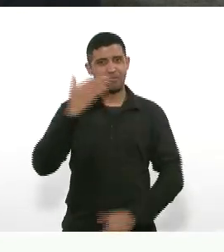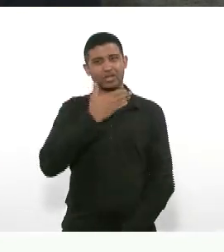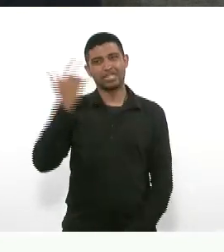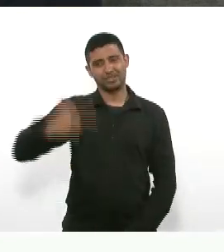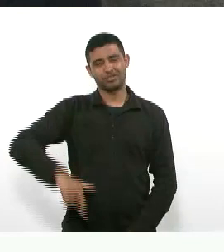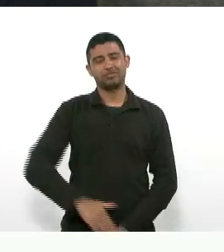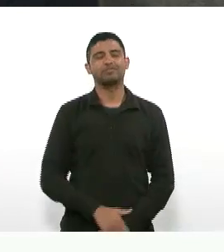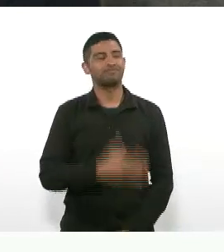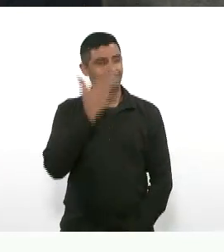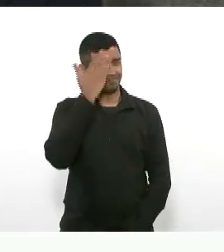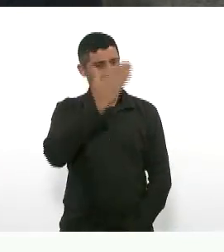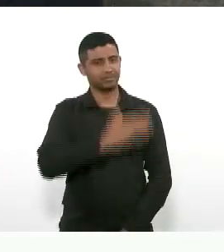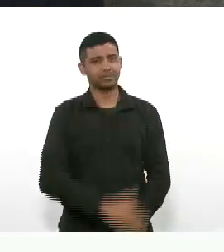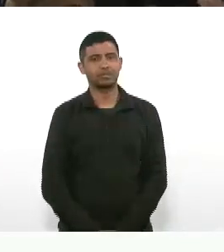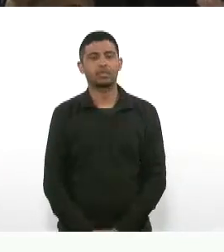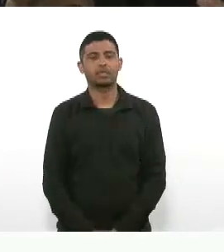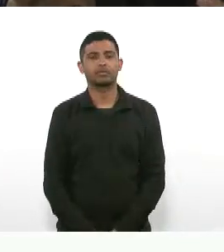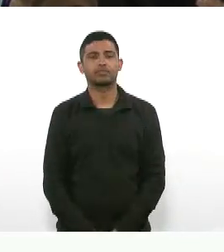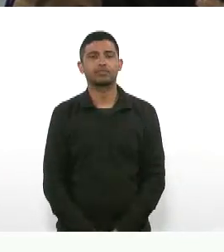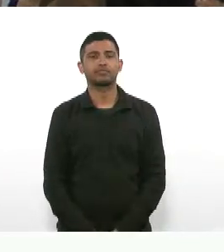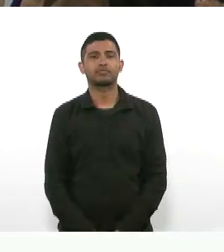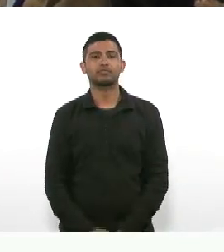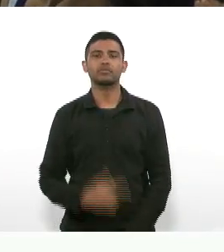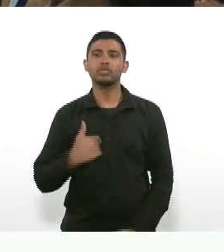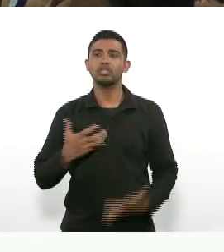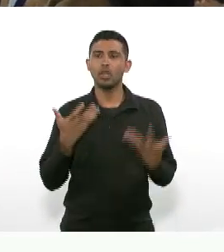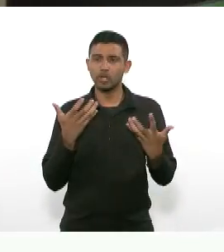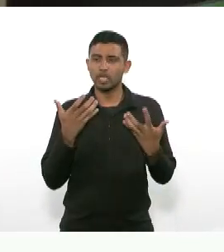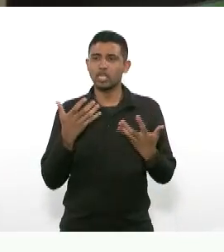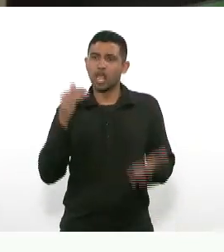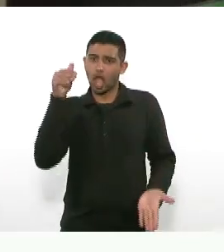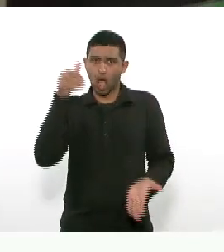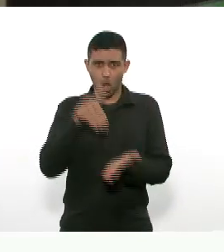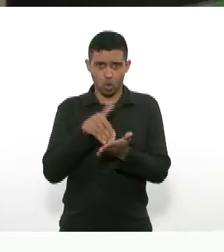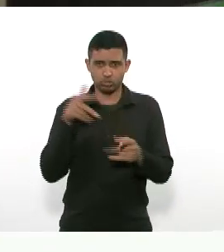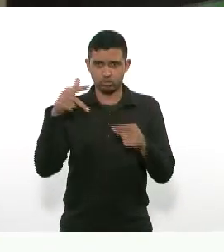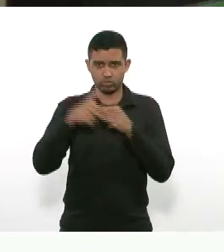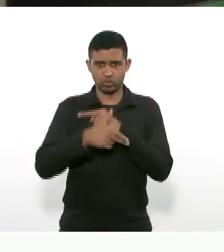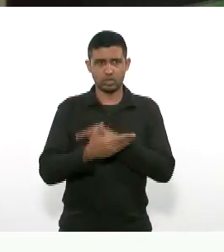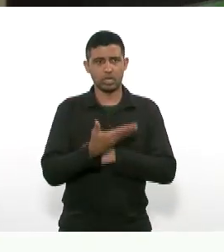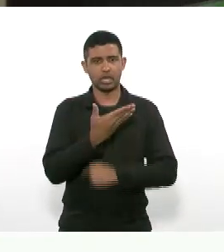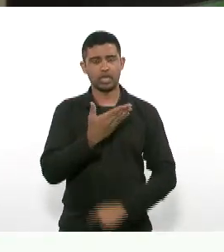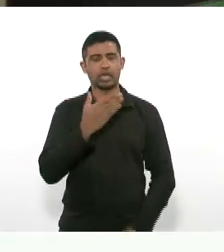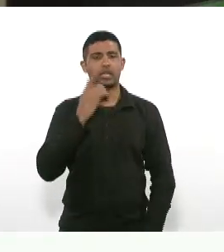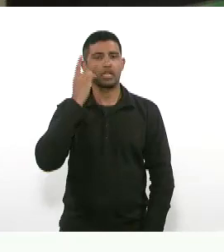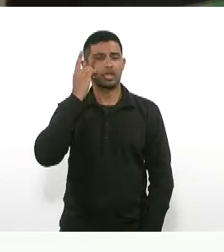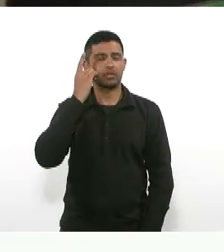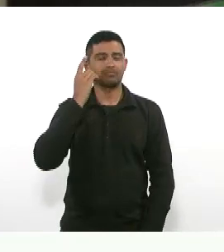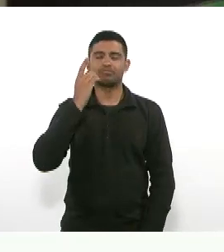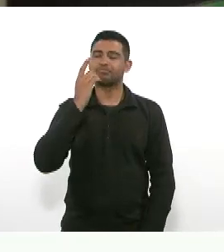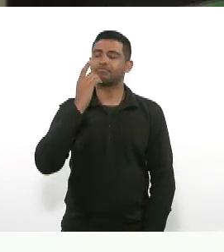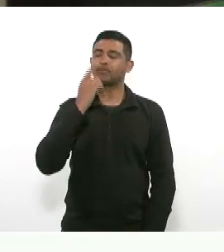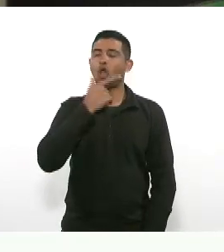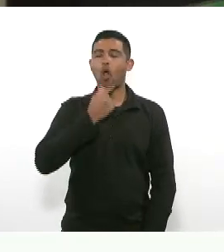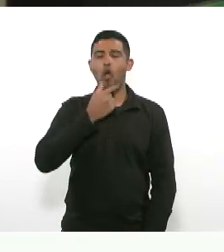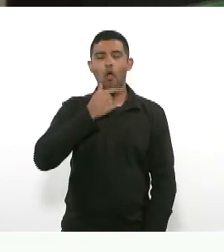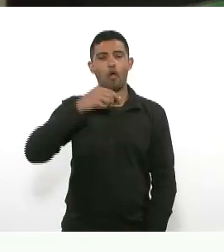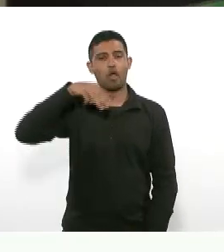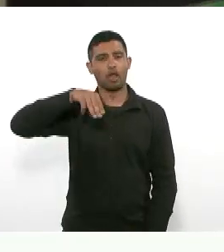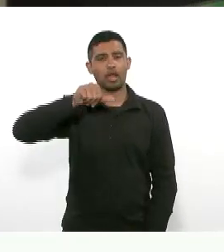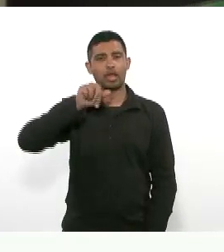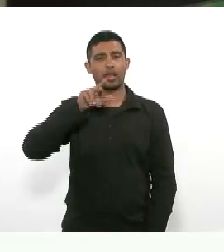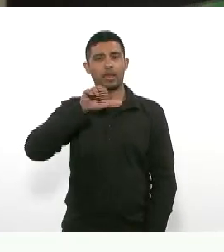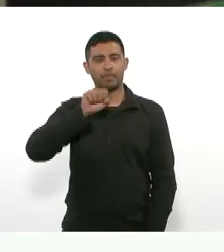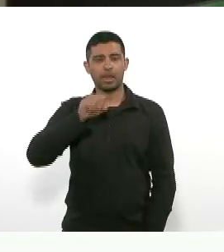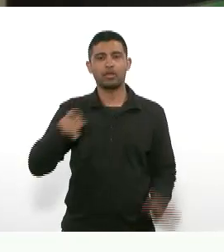vez. Obrigada. Eu queria, como última intervenção, passar para o doutor Marcos Roberto da Costa, que é